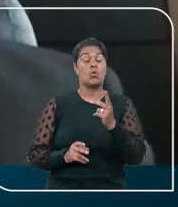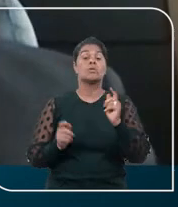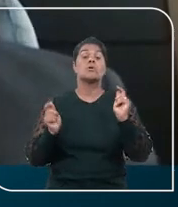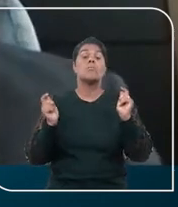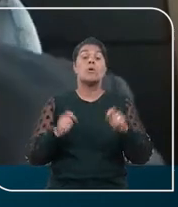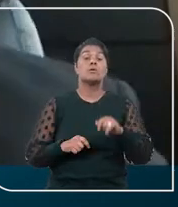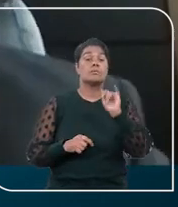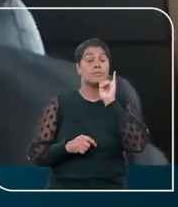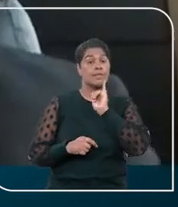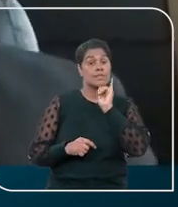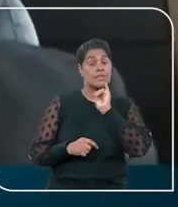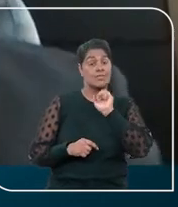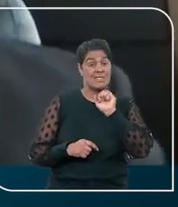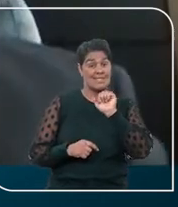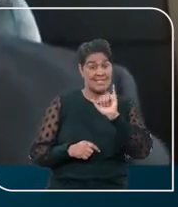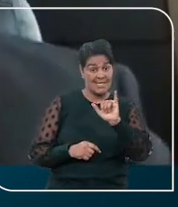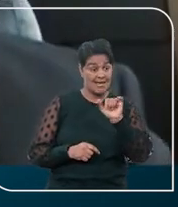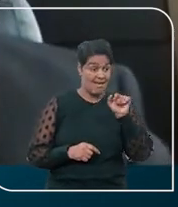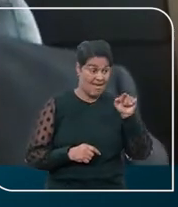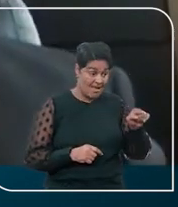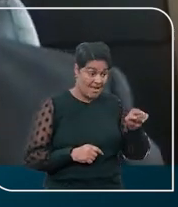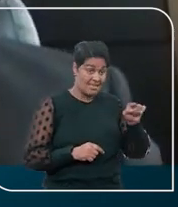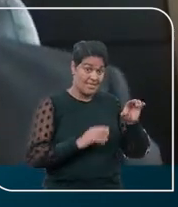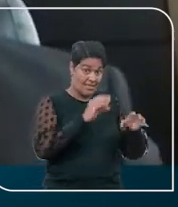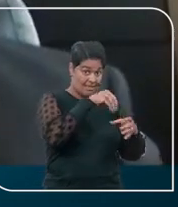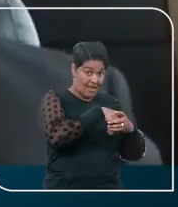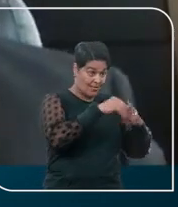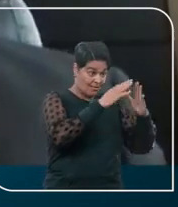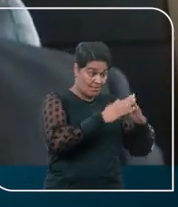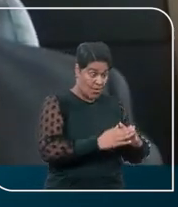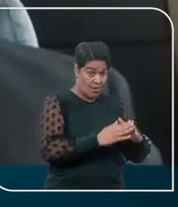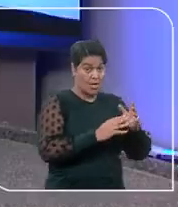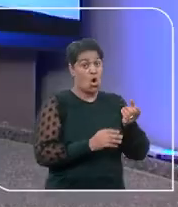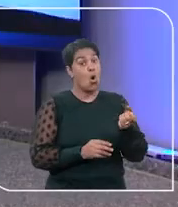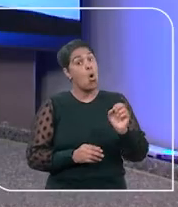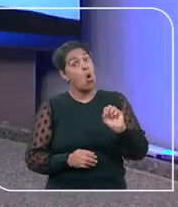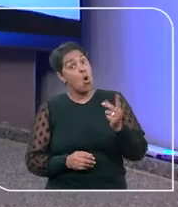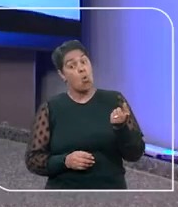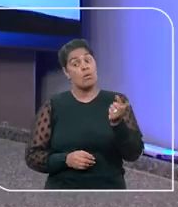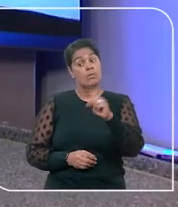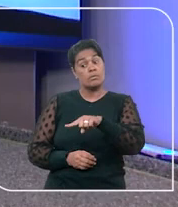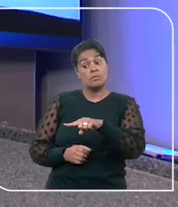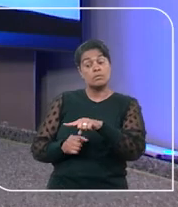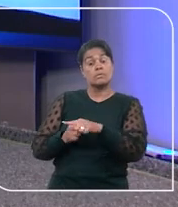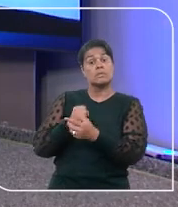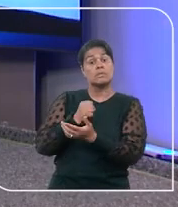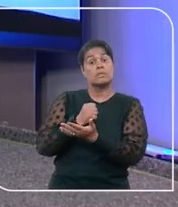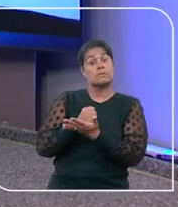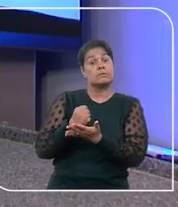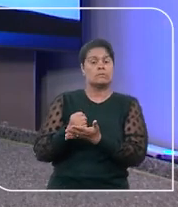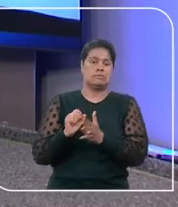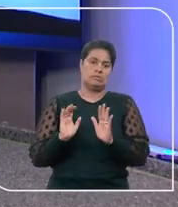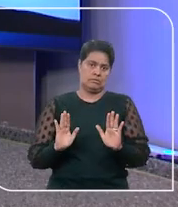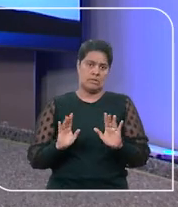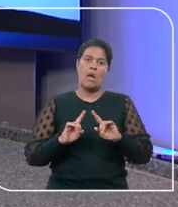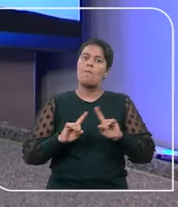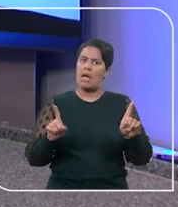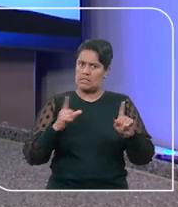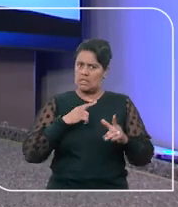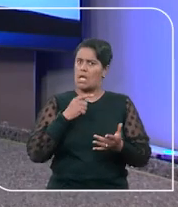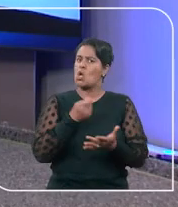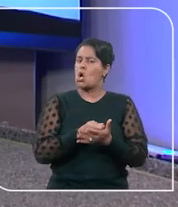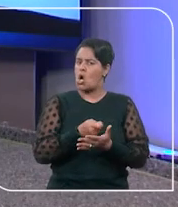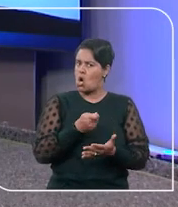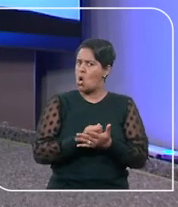um profissional orgânico e do profissional vai se esperar muito mais conhecimento, muito mais técnica, né? Ambos possuem uma série de obrigações que estão